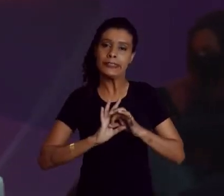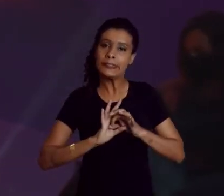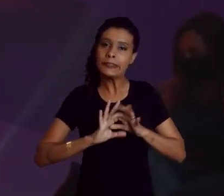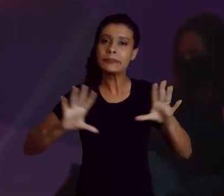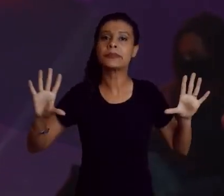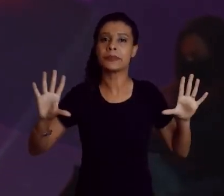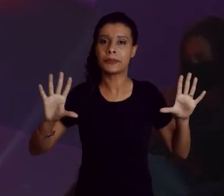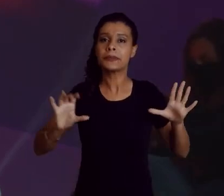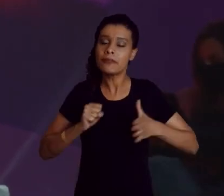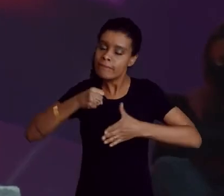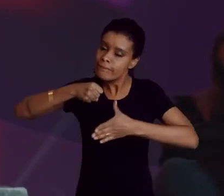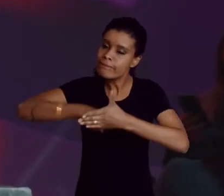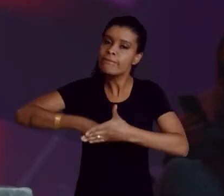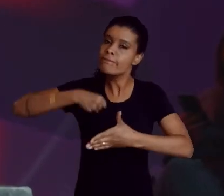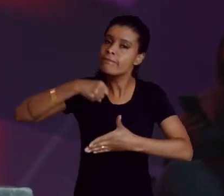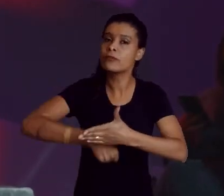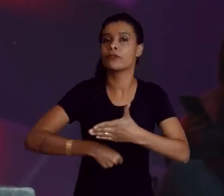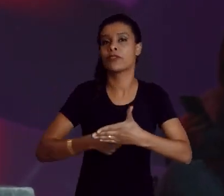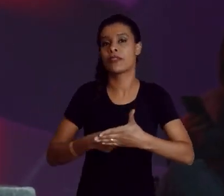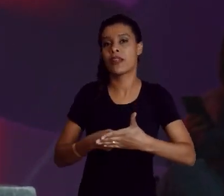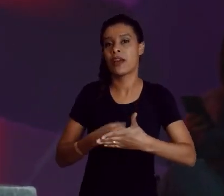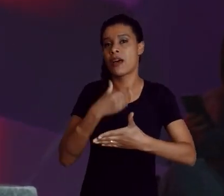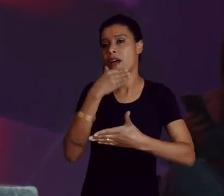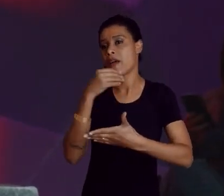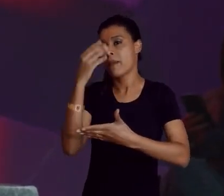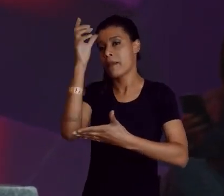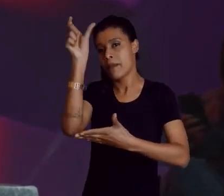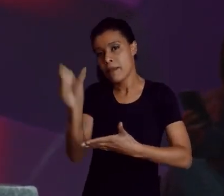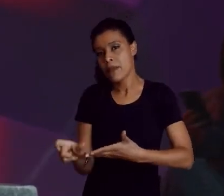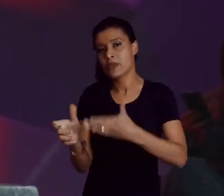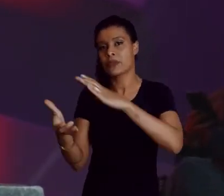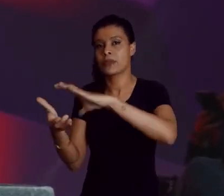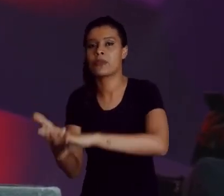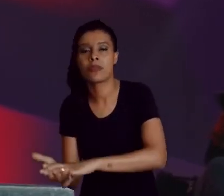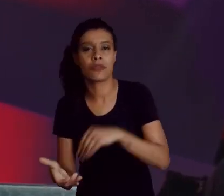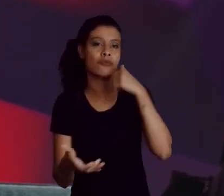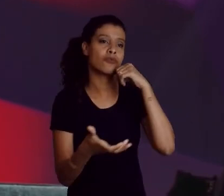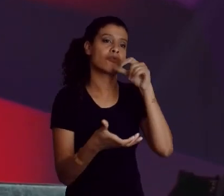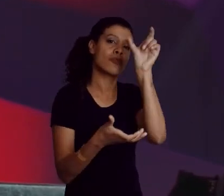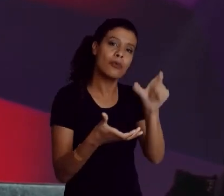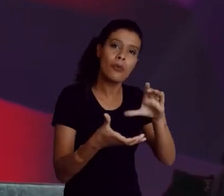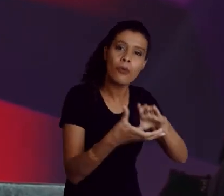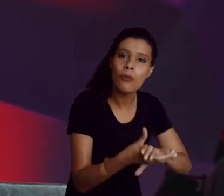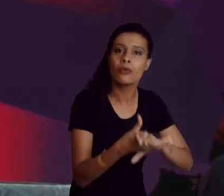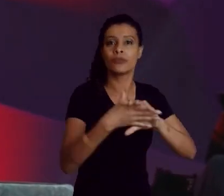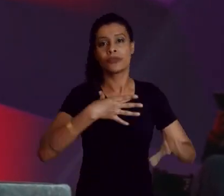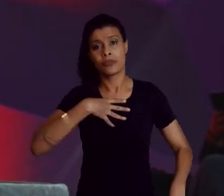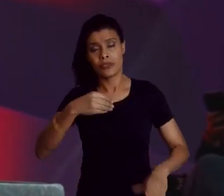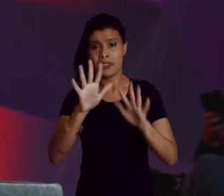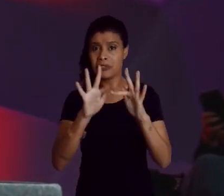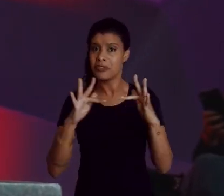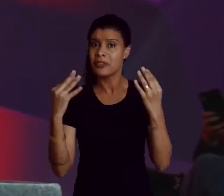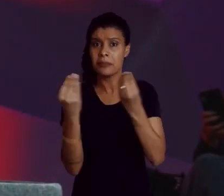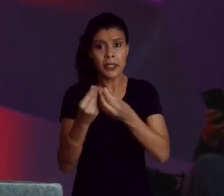toda a sua força, pelo seu cônjuge, pelos seus filhos, pela sua casa e pela sua família.